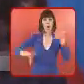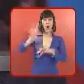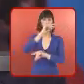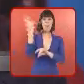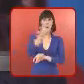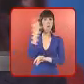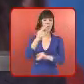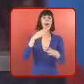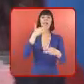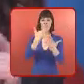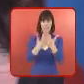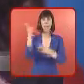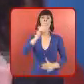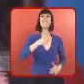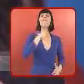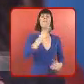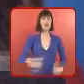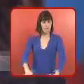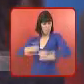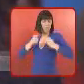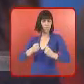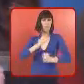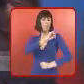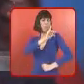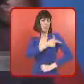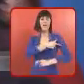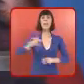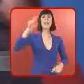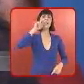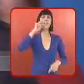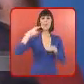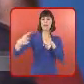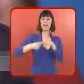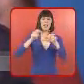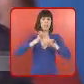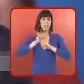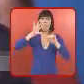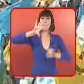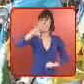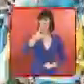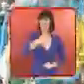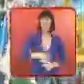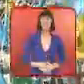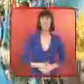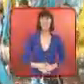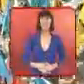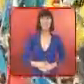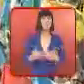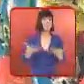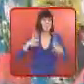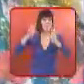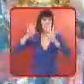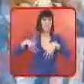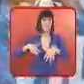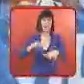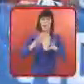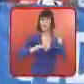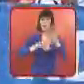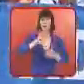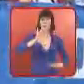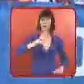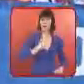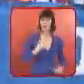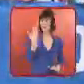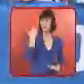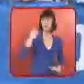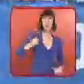União Europeia haja vozes mais poderosas para defender os interesses do nosso país. A marcha realizada